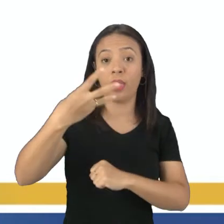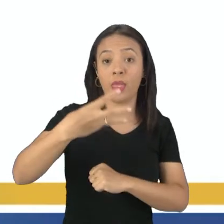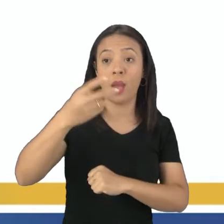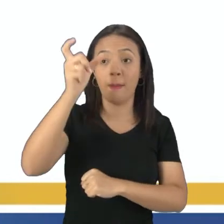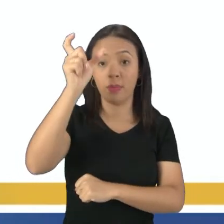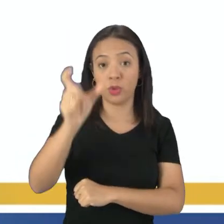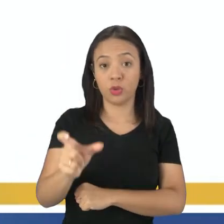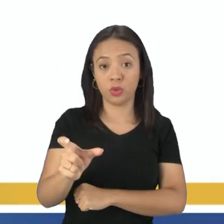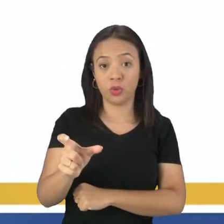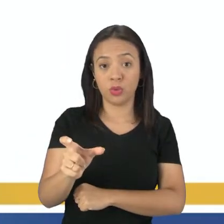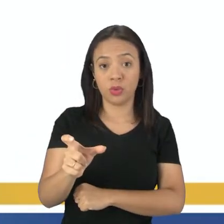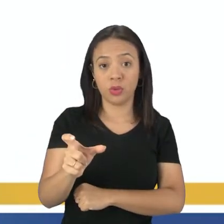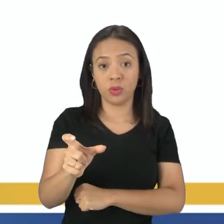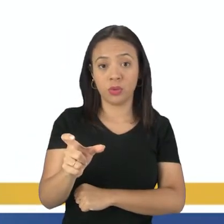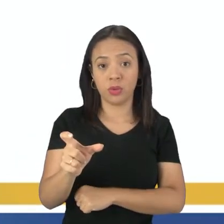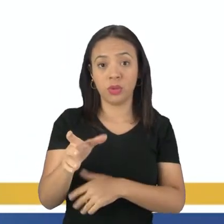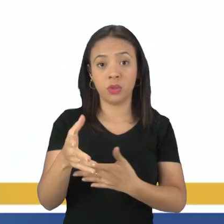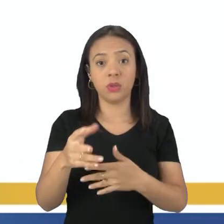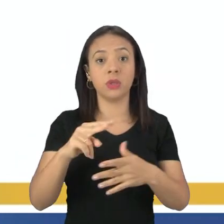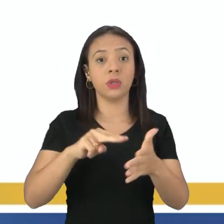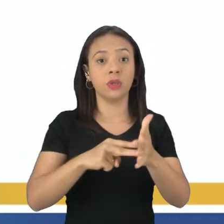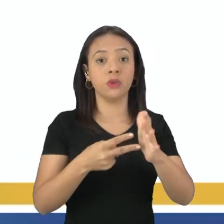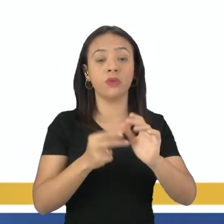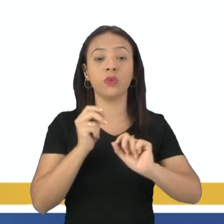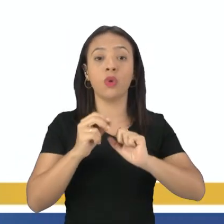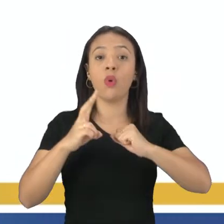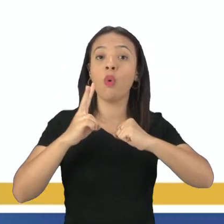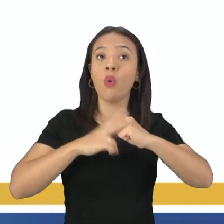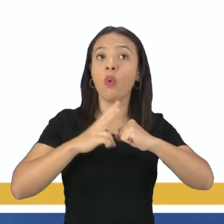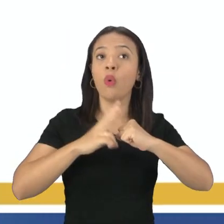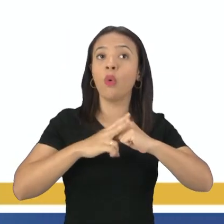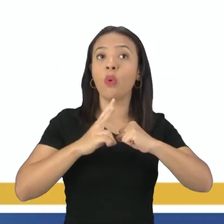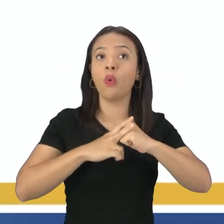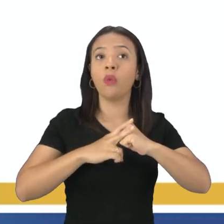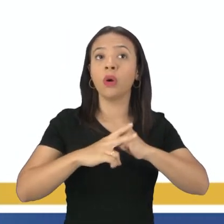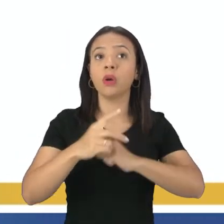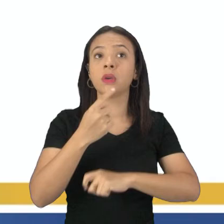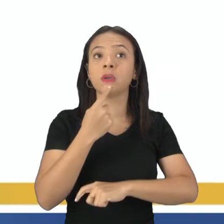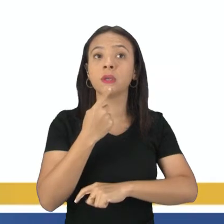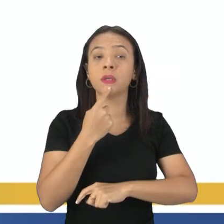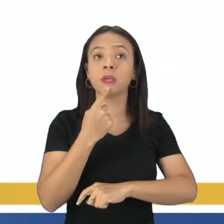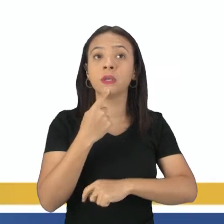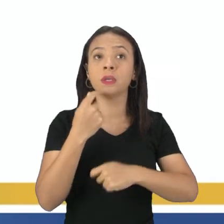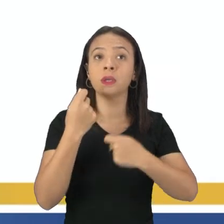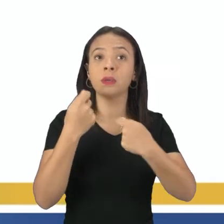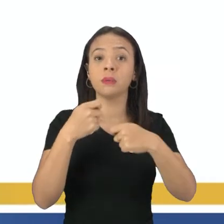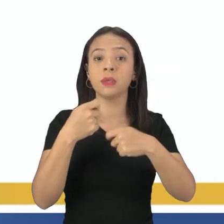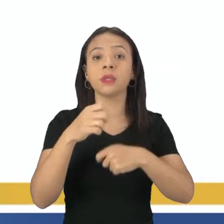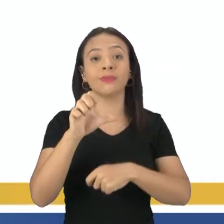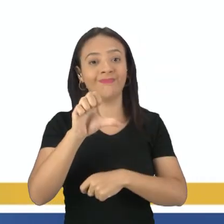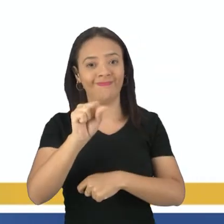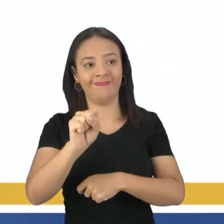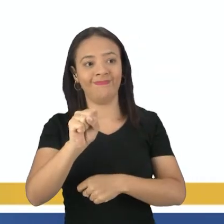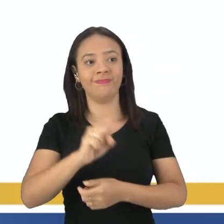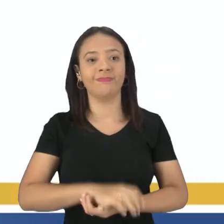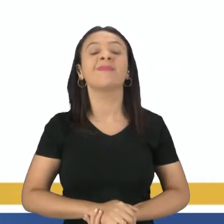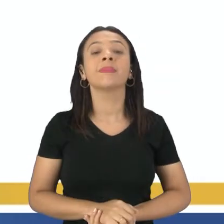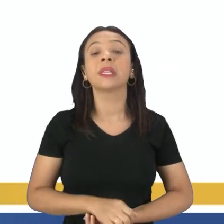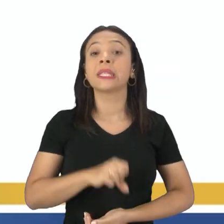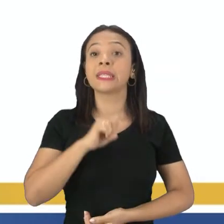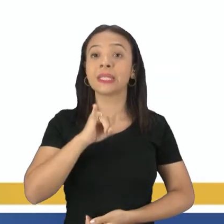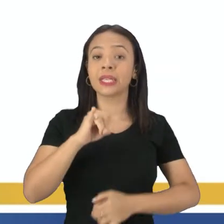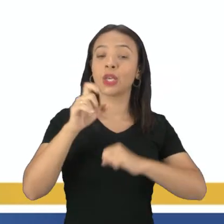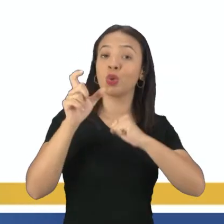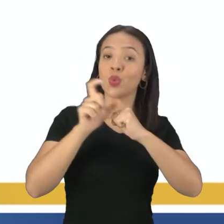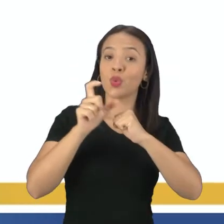do singular, esse verbo que está de vermelho vai precisar do S. Se o